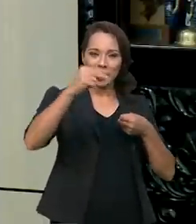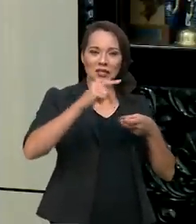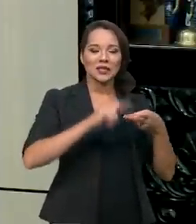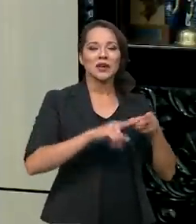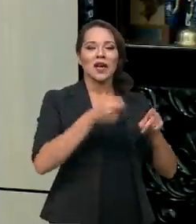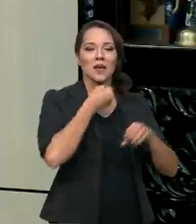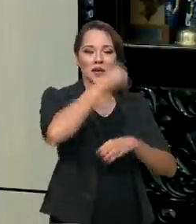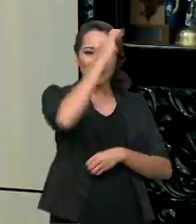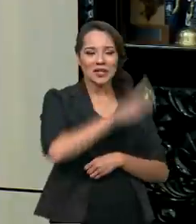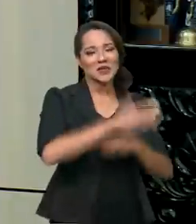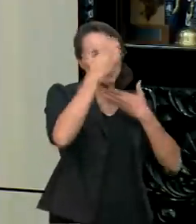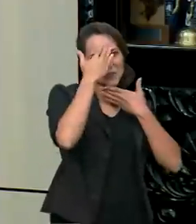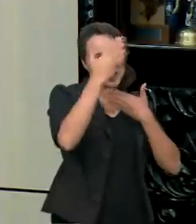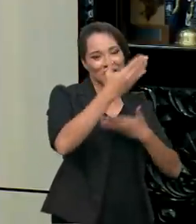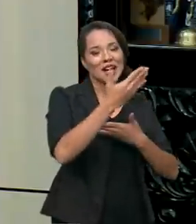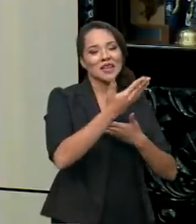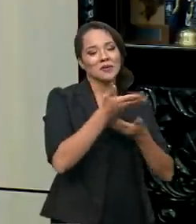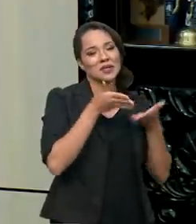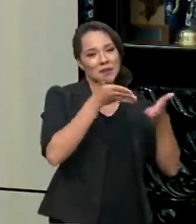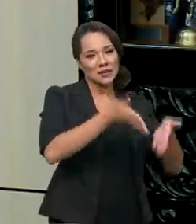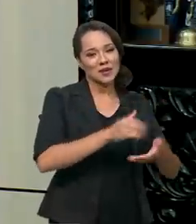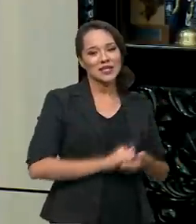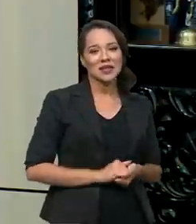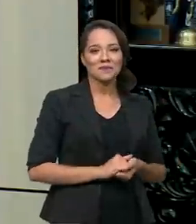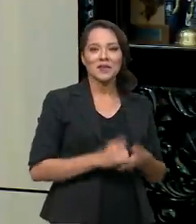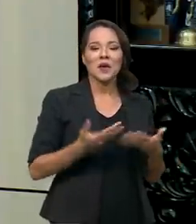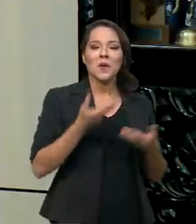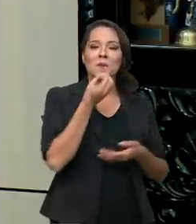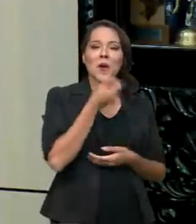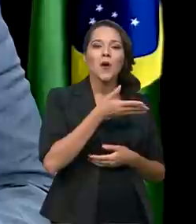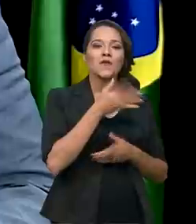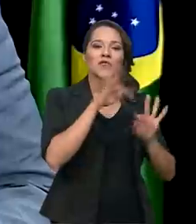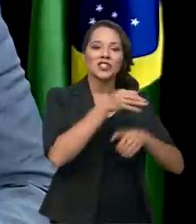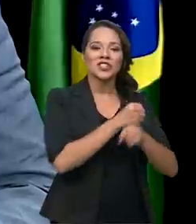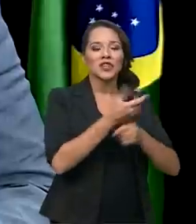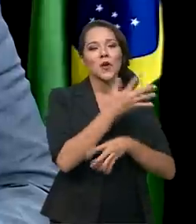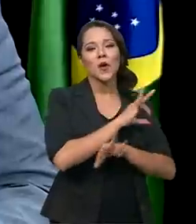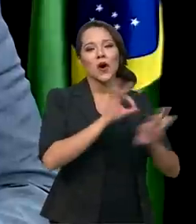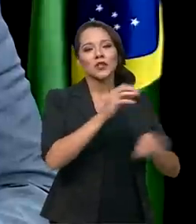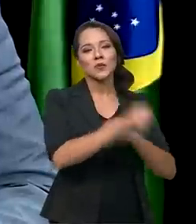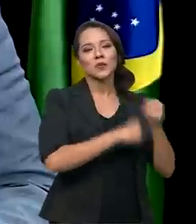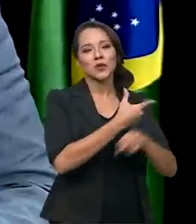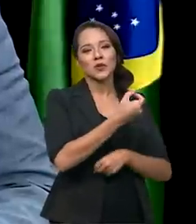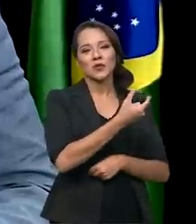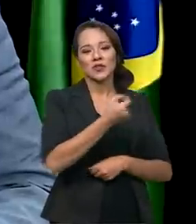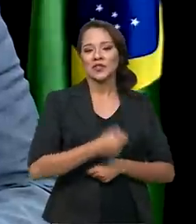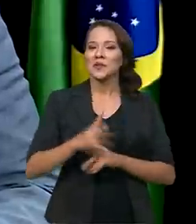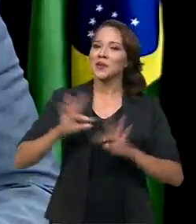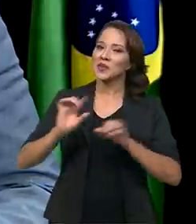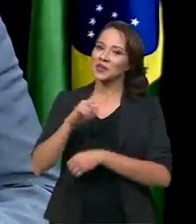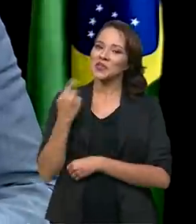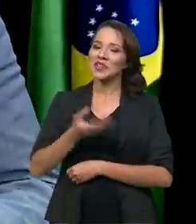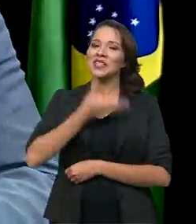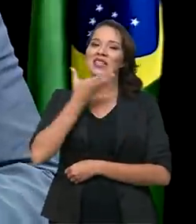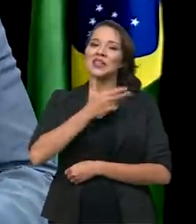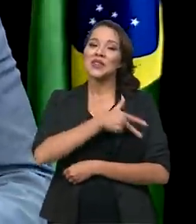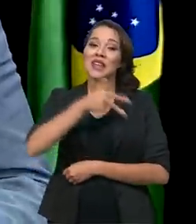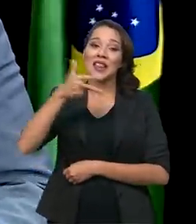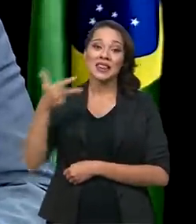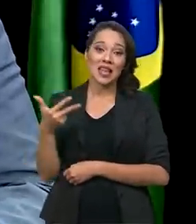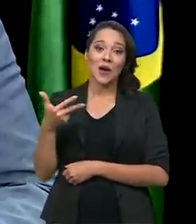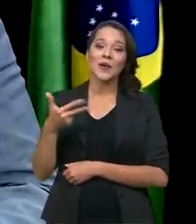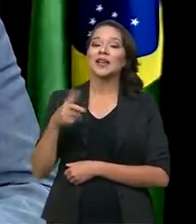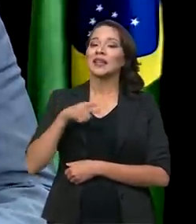e Repórter Brasil, obrigada pela sua participação. Um excelente fim de ano para o senhor e um ótimo 2022. Para todos nós, que o Natal chegue